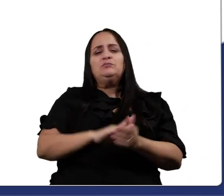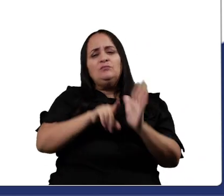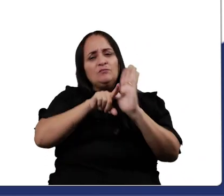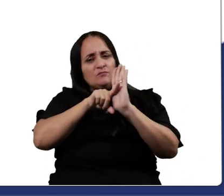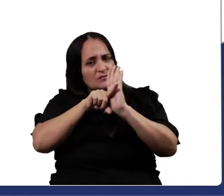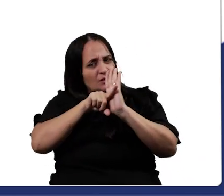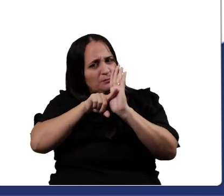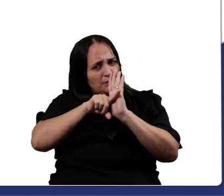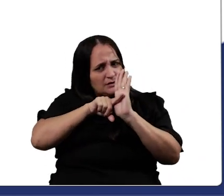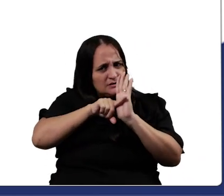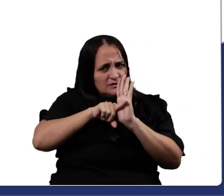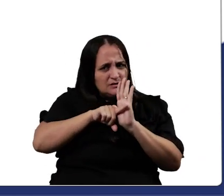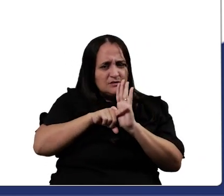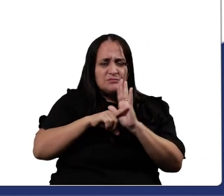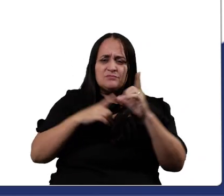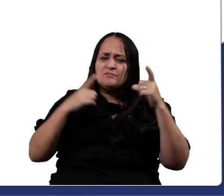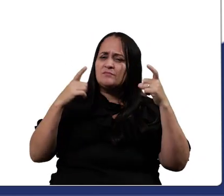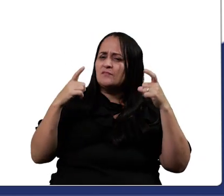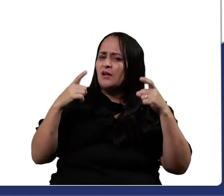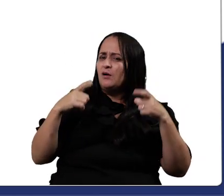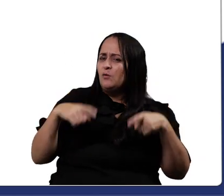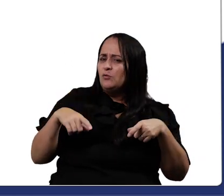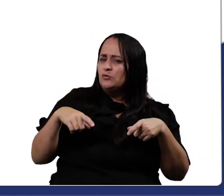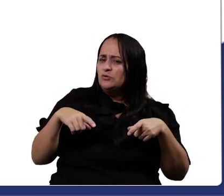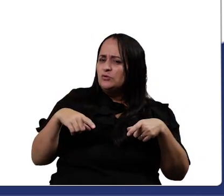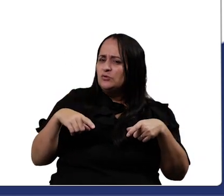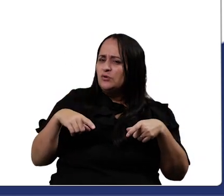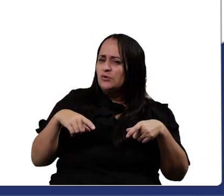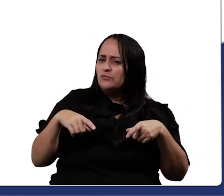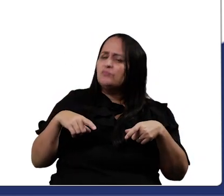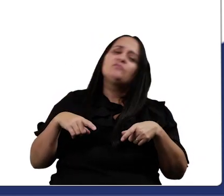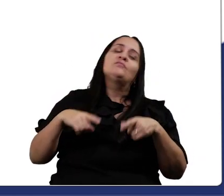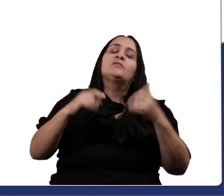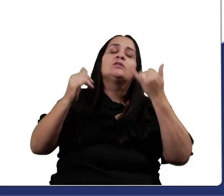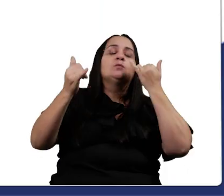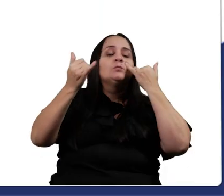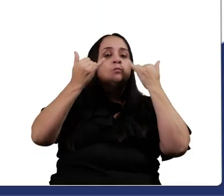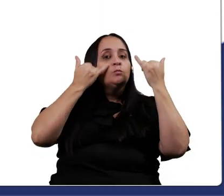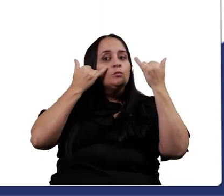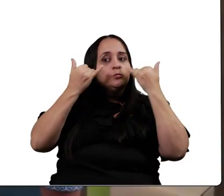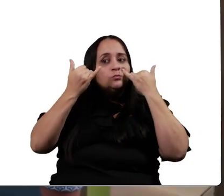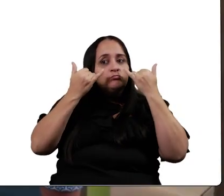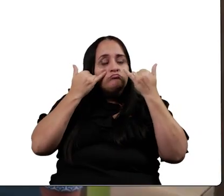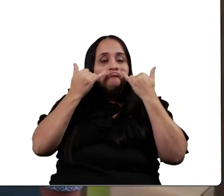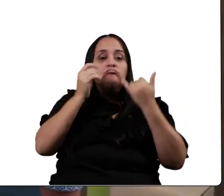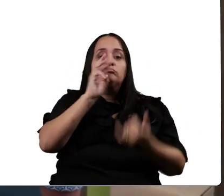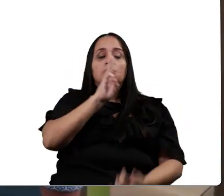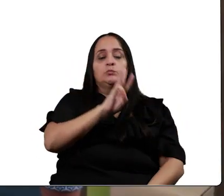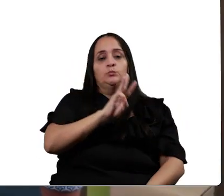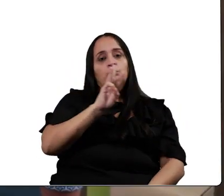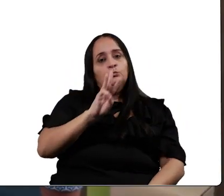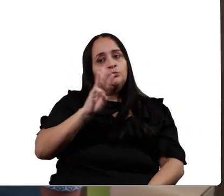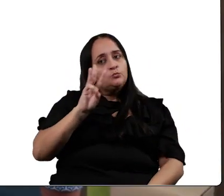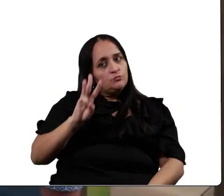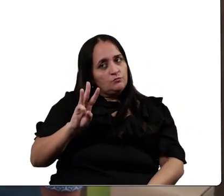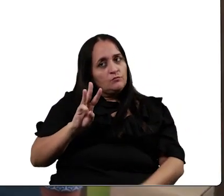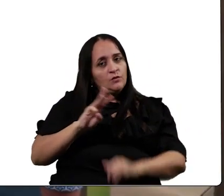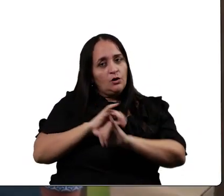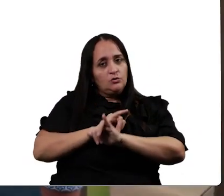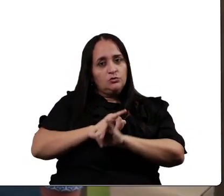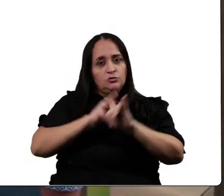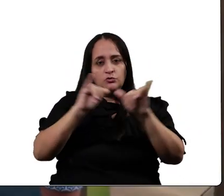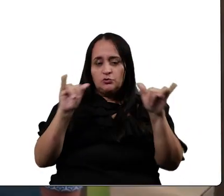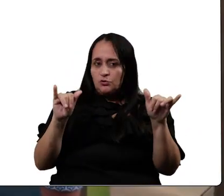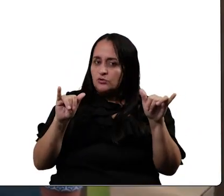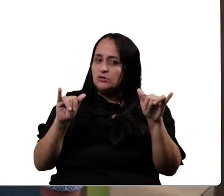fonte. Olha a fonte aqui, é um site de notícias daqui do Brasil, da parte do site que